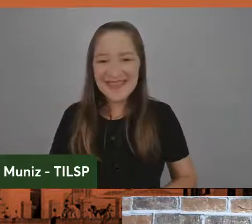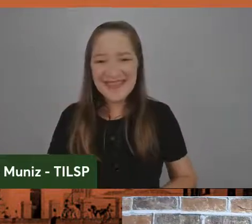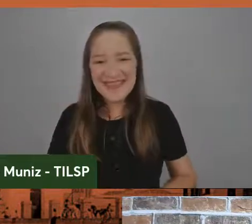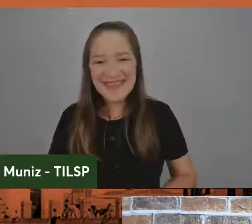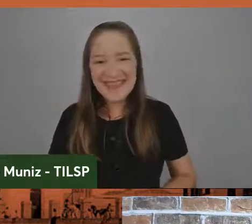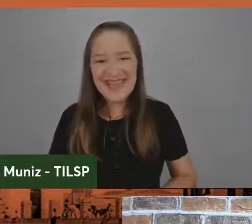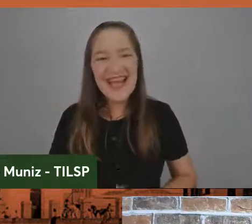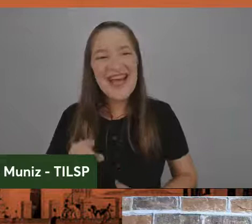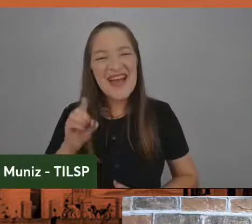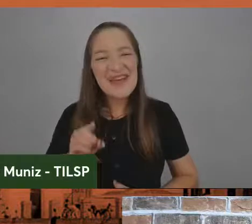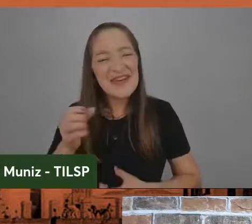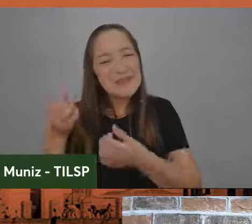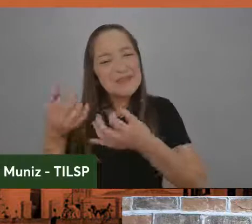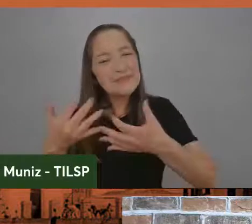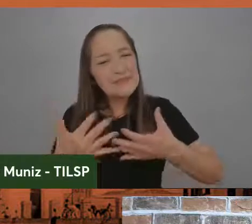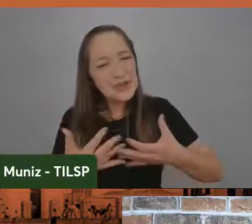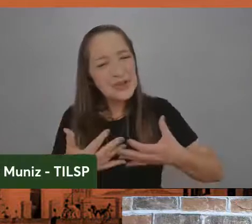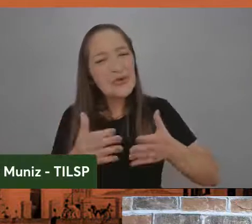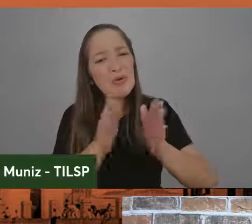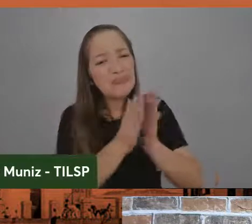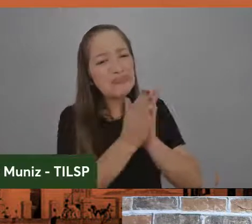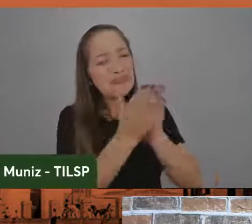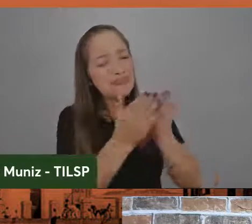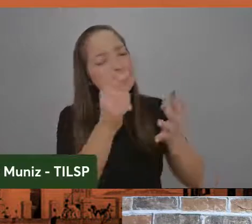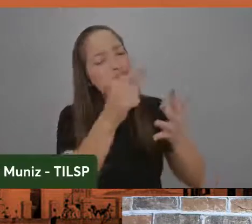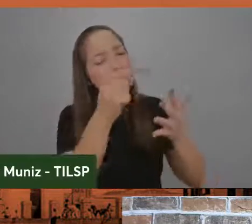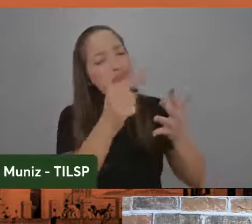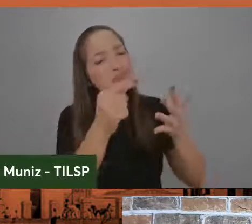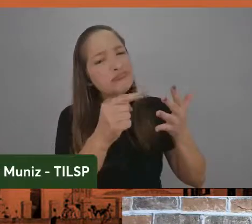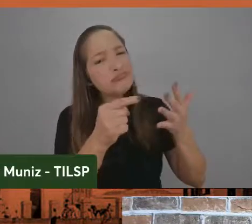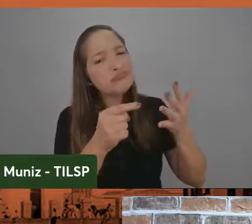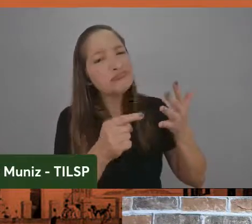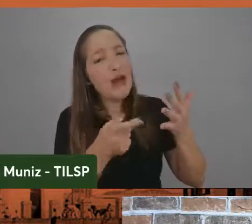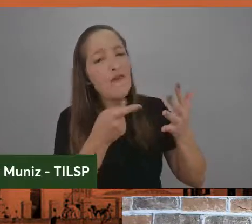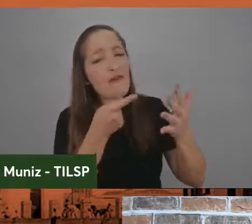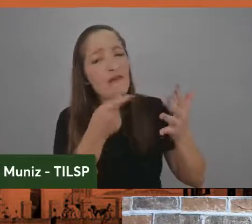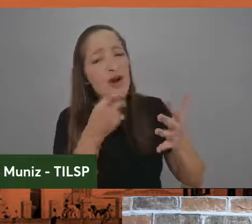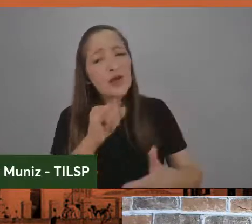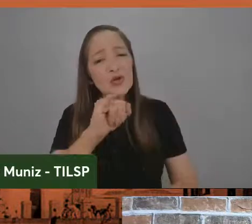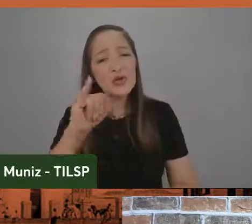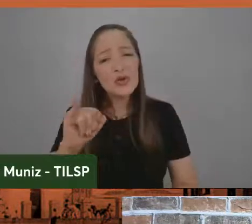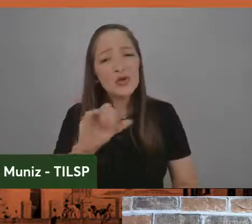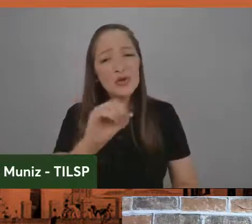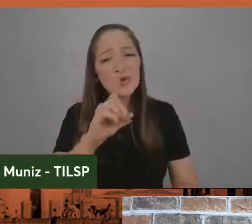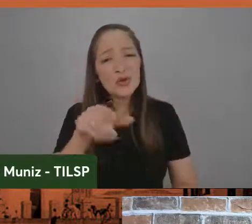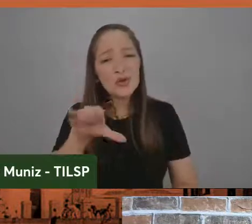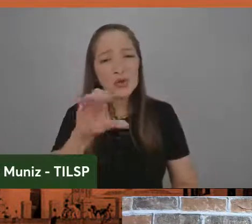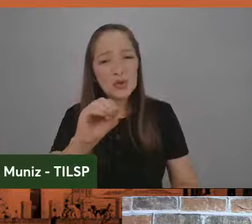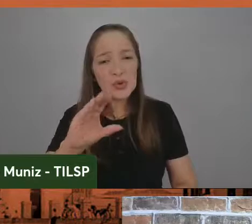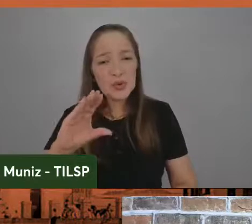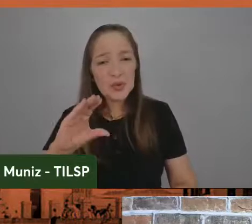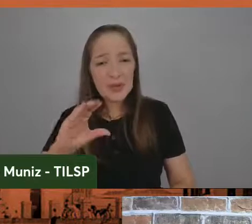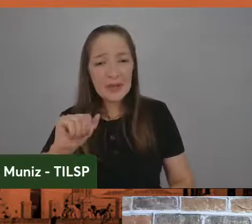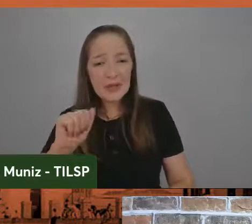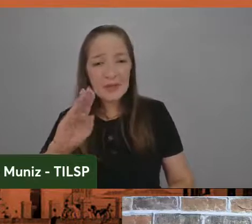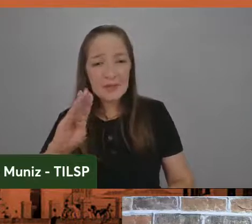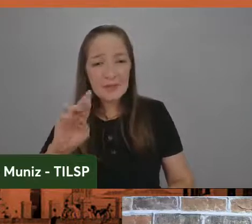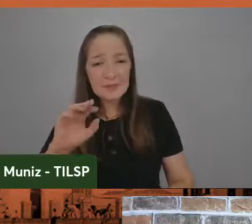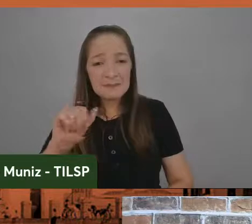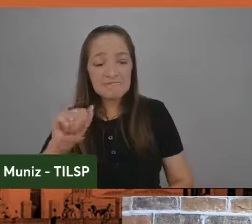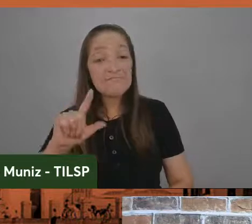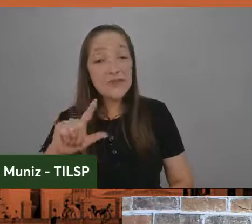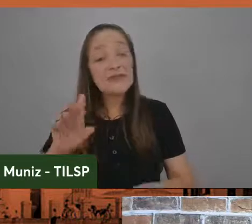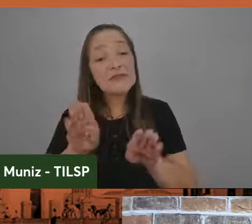alguns exemplos, trouxe o João Cabral, que, enfim, é grandioso, e trouxe o Dois Irmãos. Então, eu aproveito a deixa para a